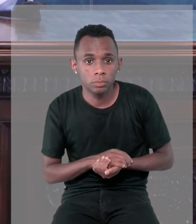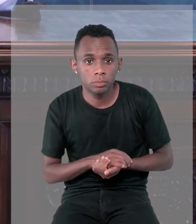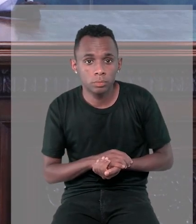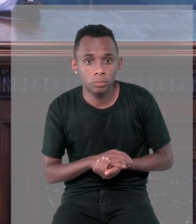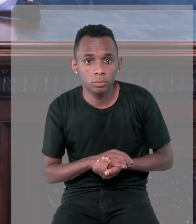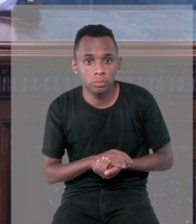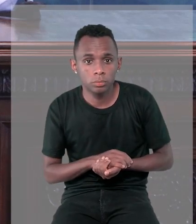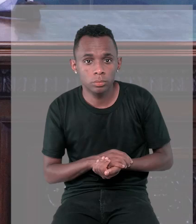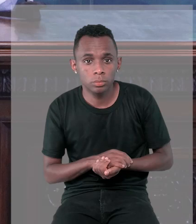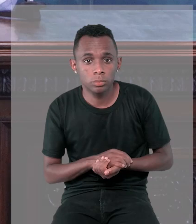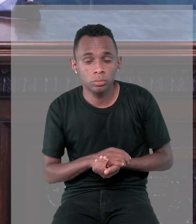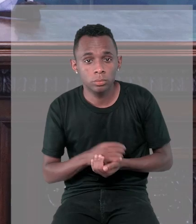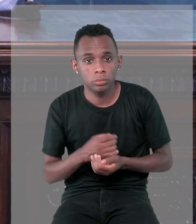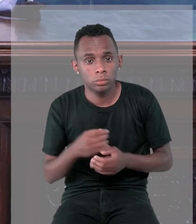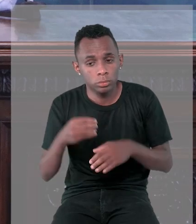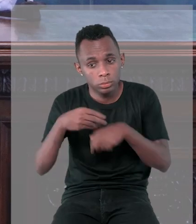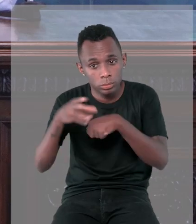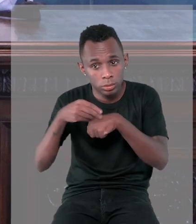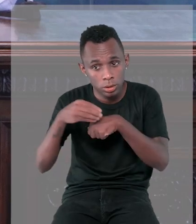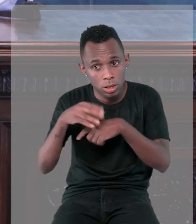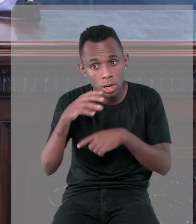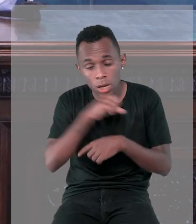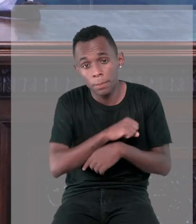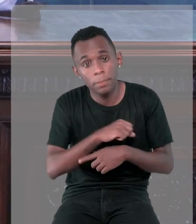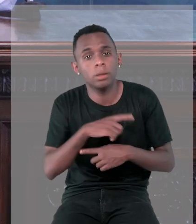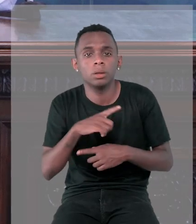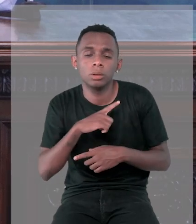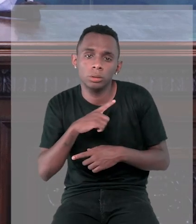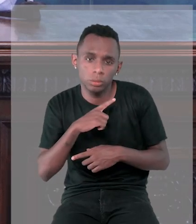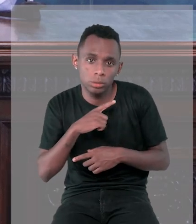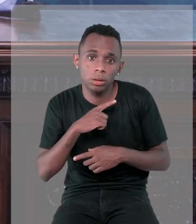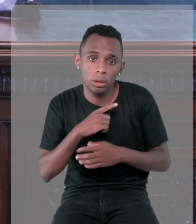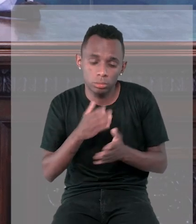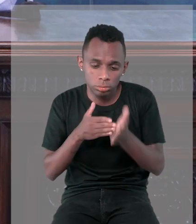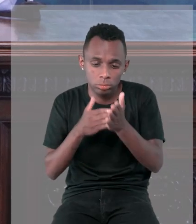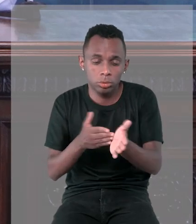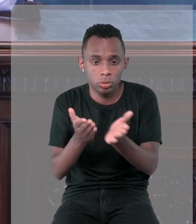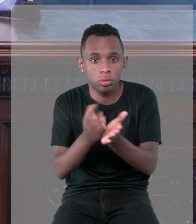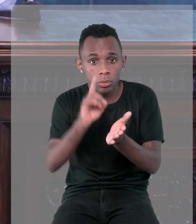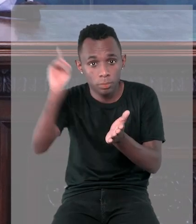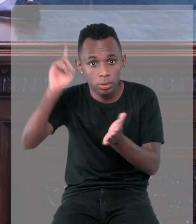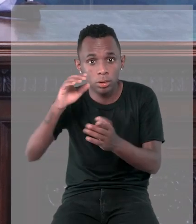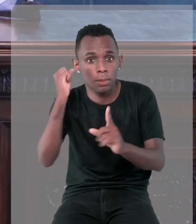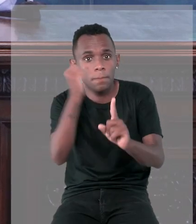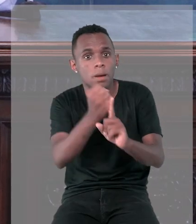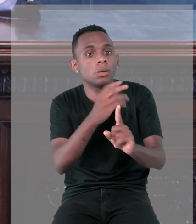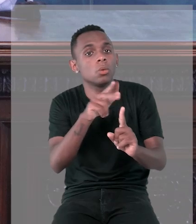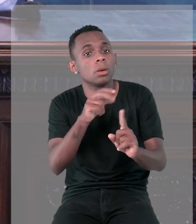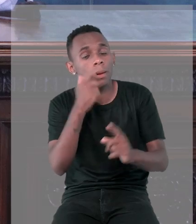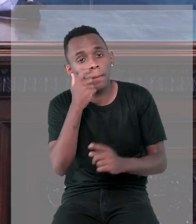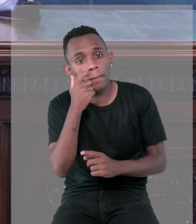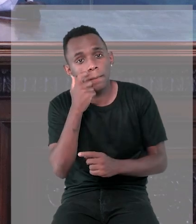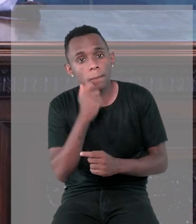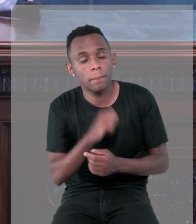uma ligeira sugestão de que ela tenha seguido o conselho bíblico e matou o irmão.